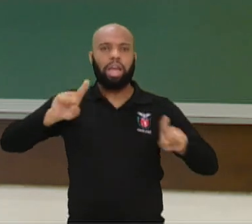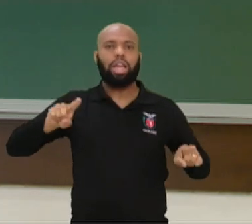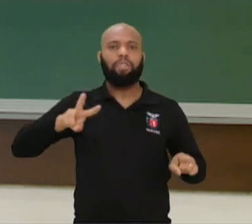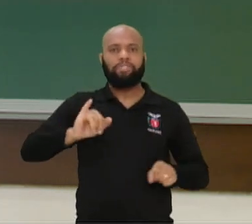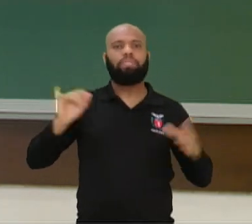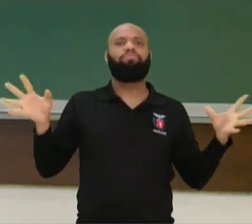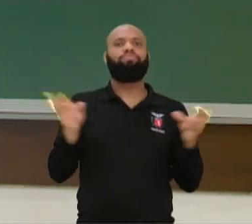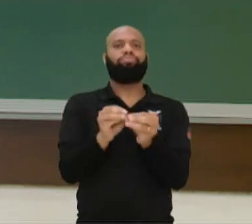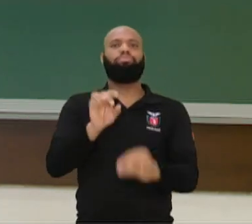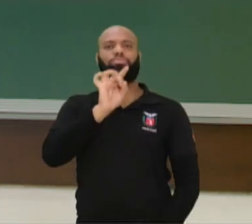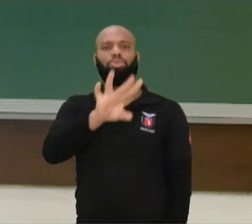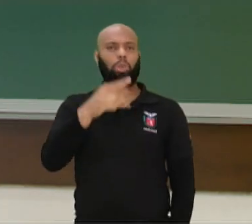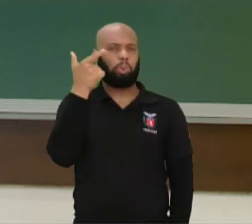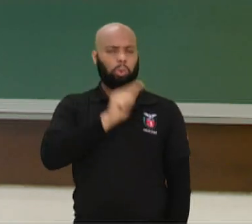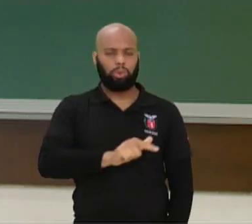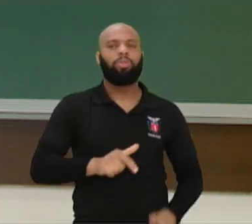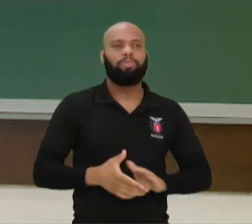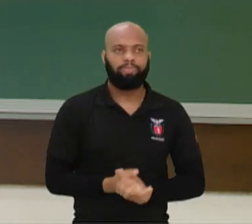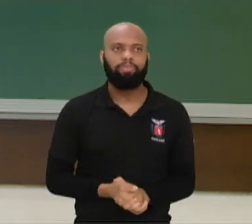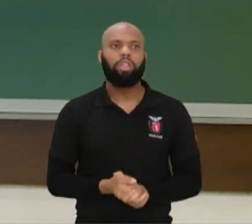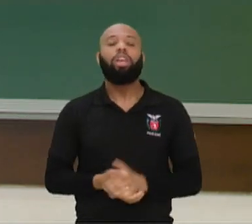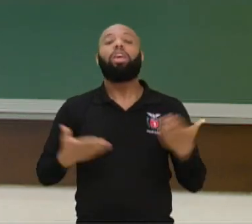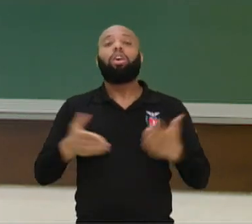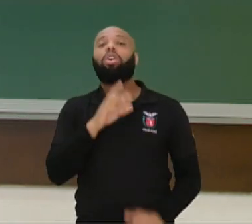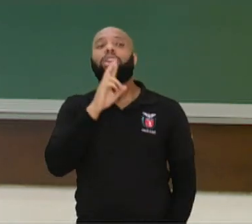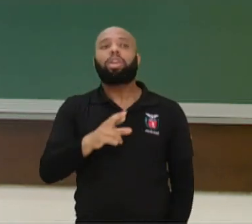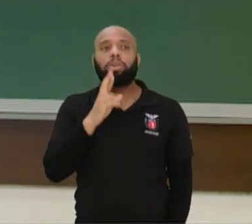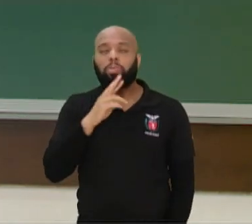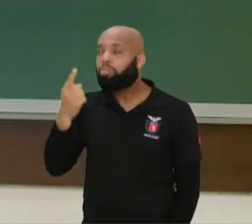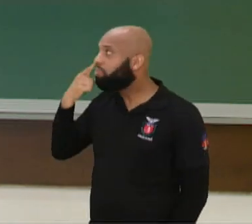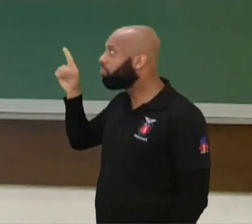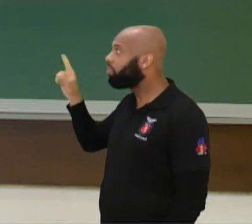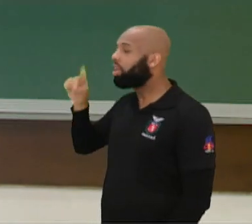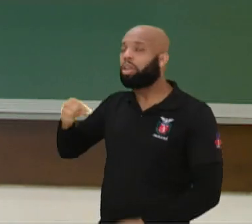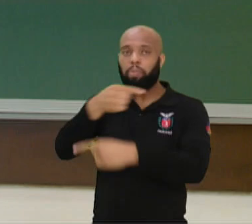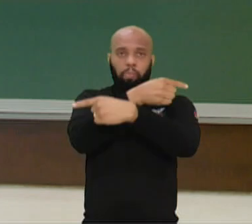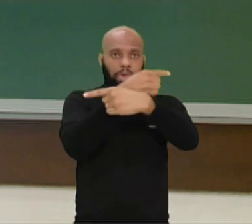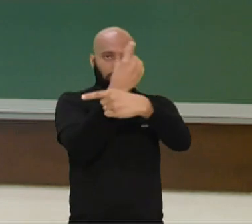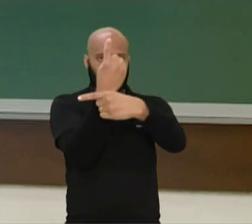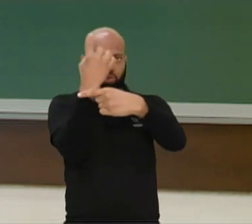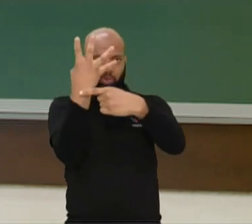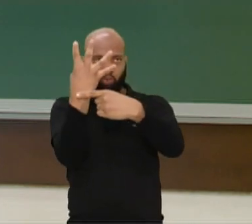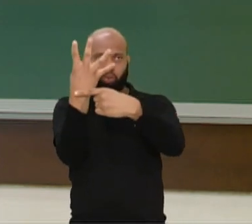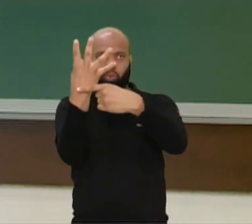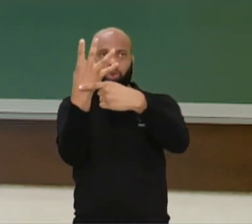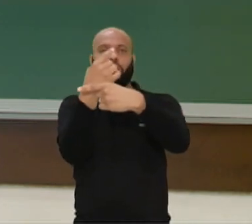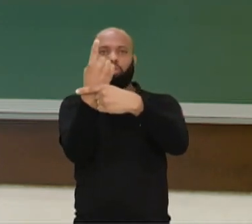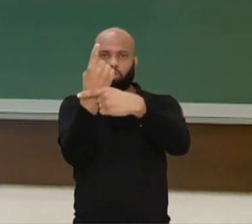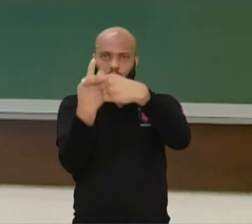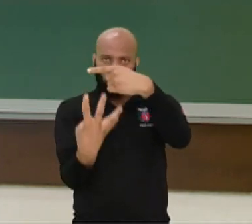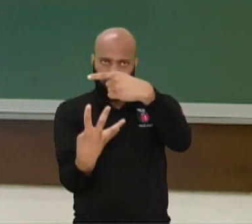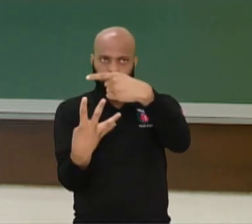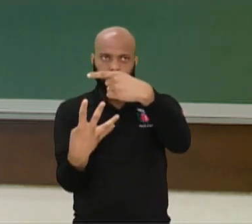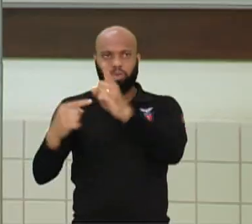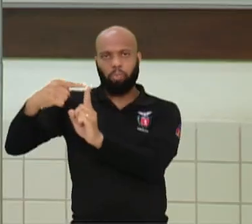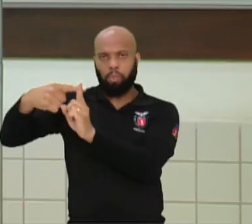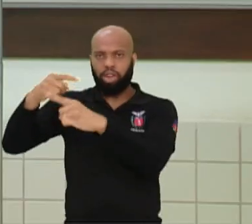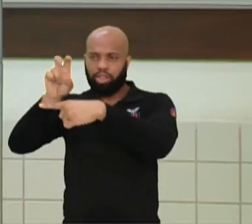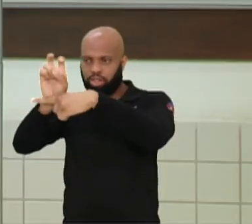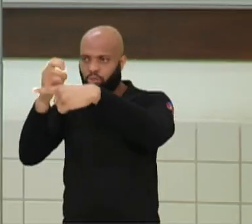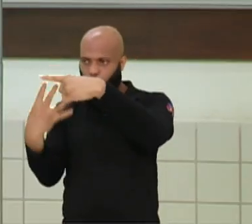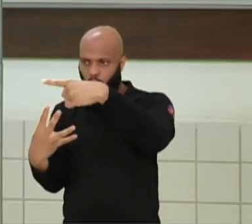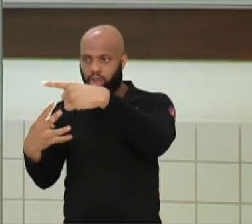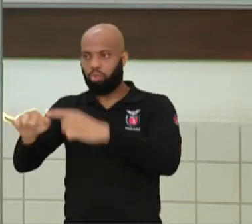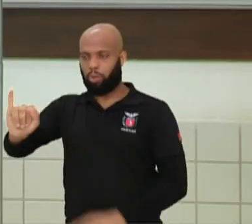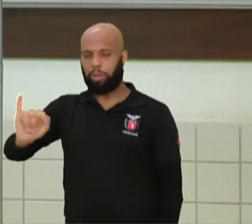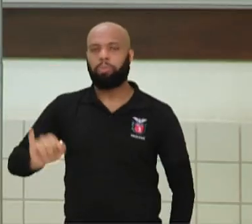foram simplificados. Então, o resultado dessa divisão é menos 1/4 mais